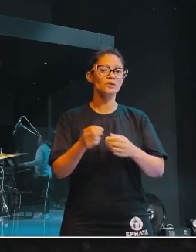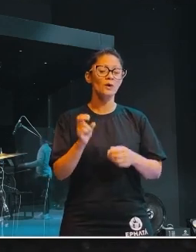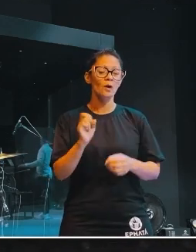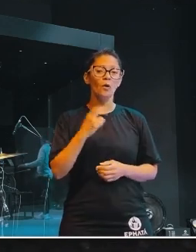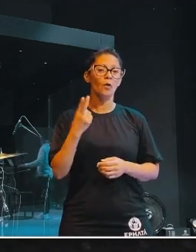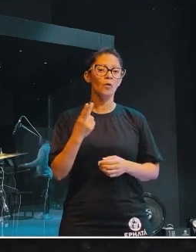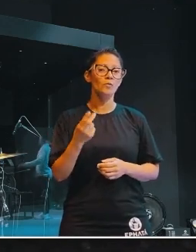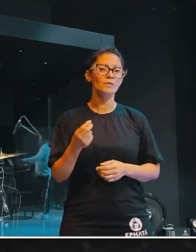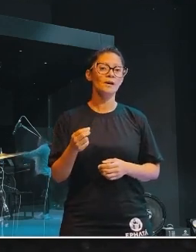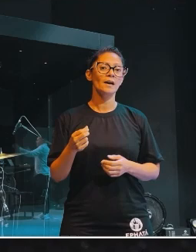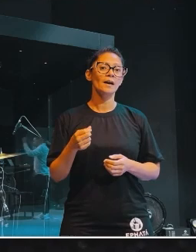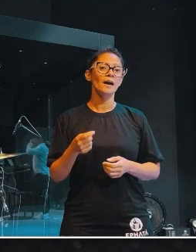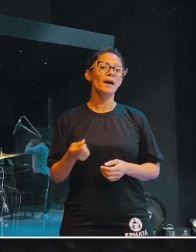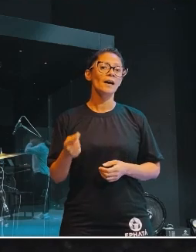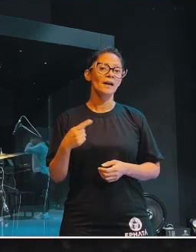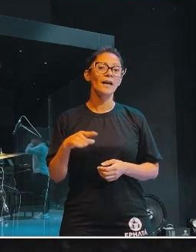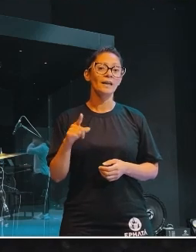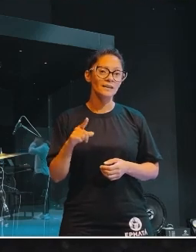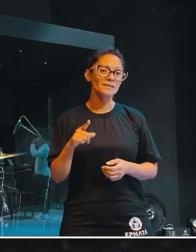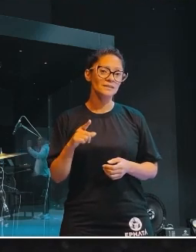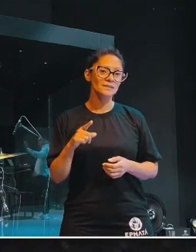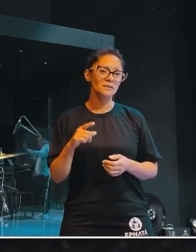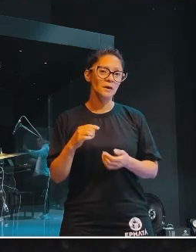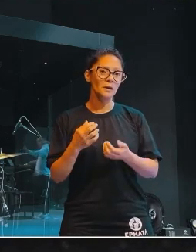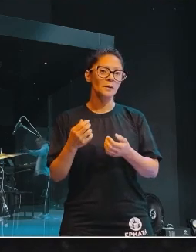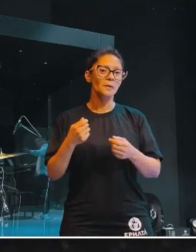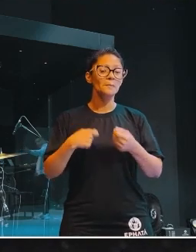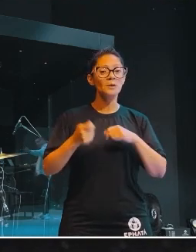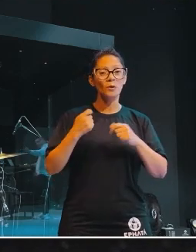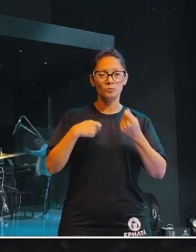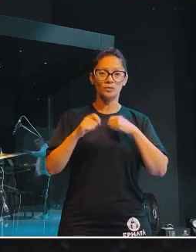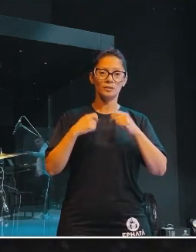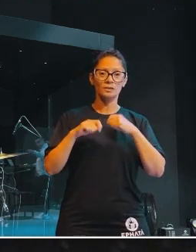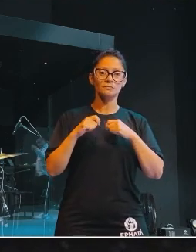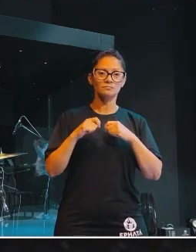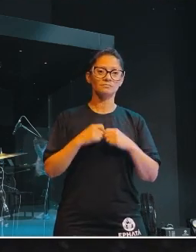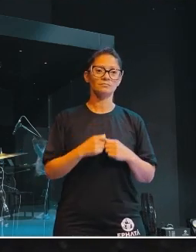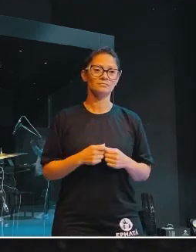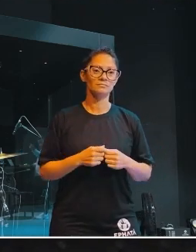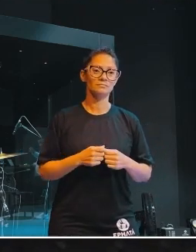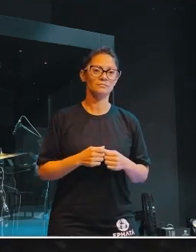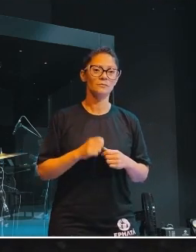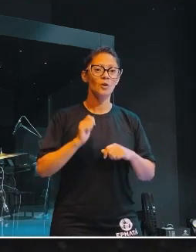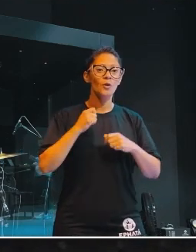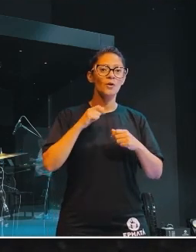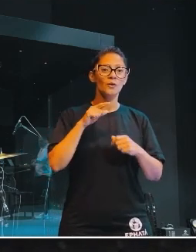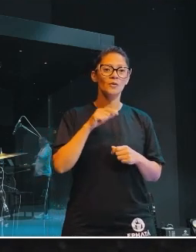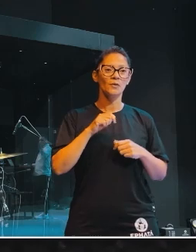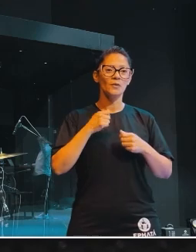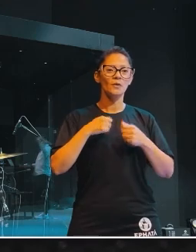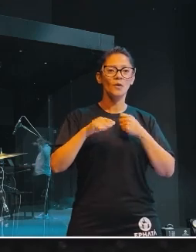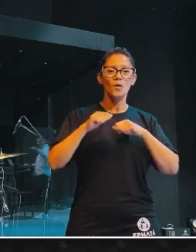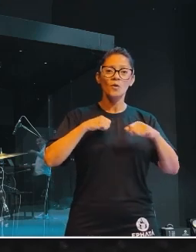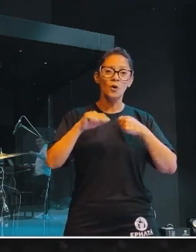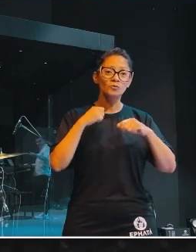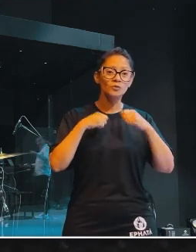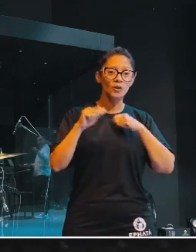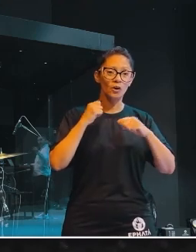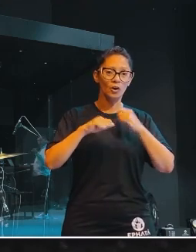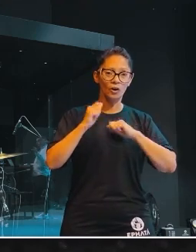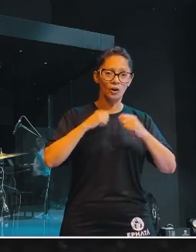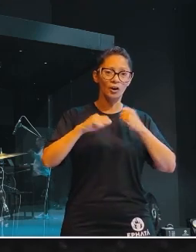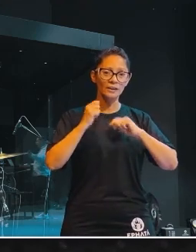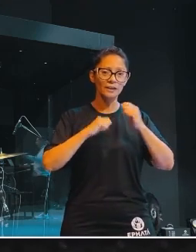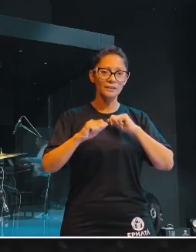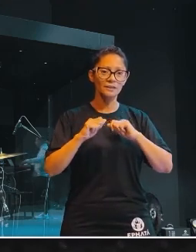controlarão. Fala para a pessoa que está do teu lado: controle as suas emoções, ou elas